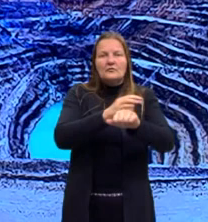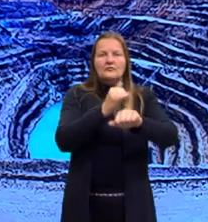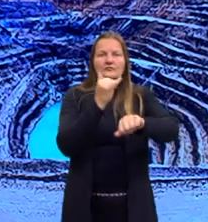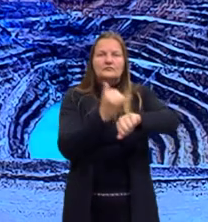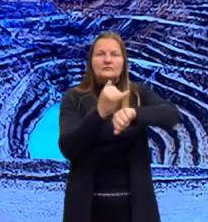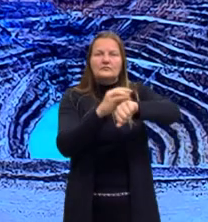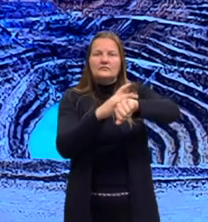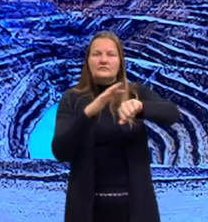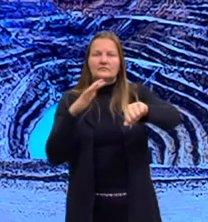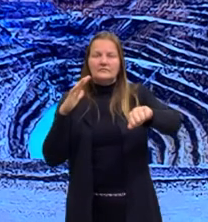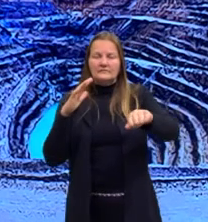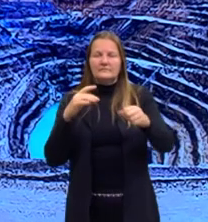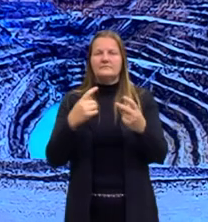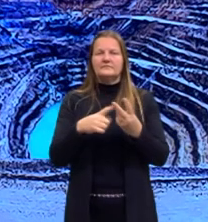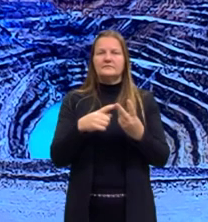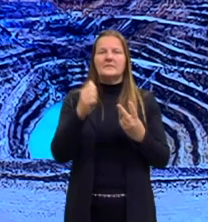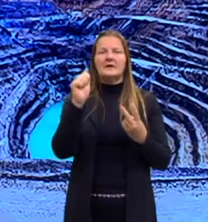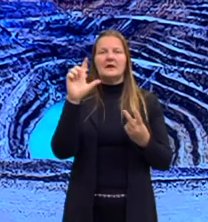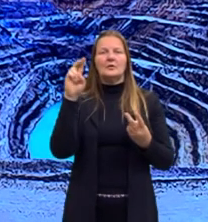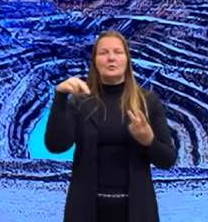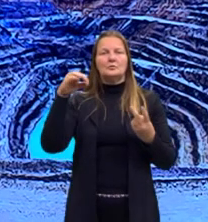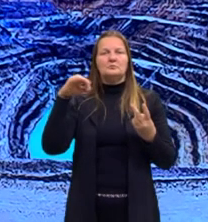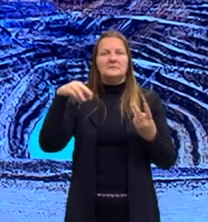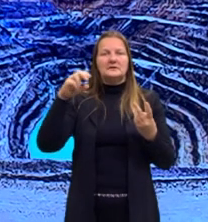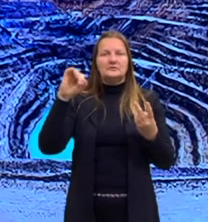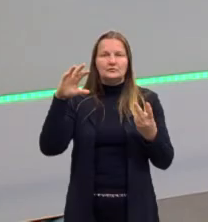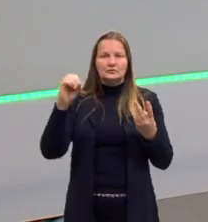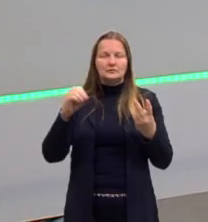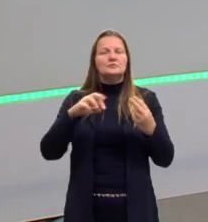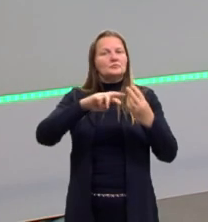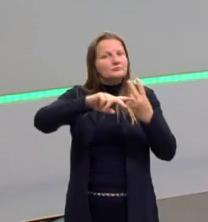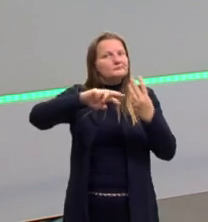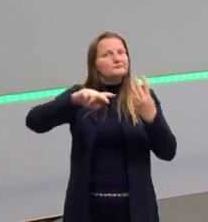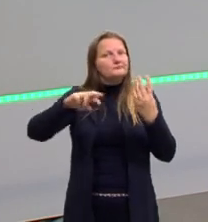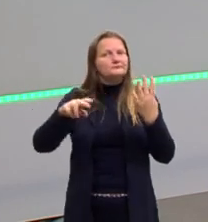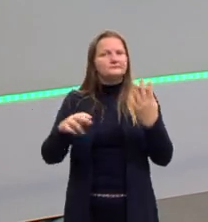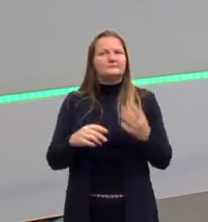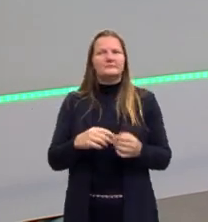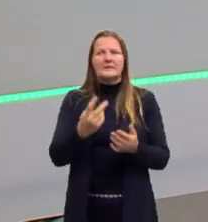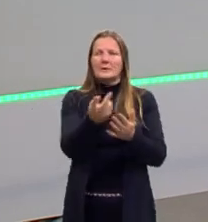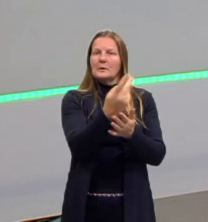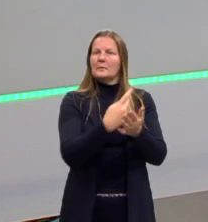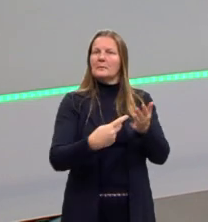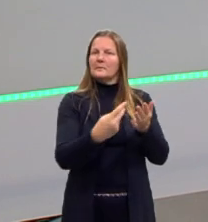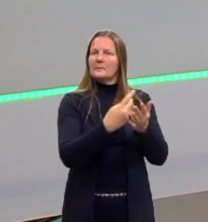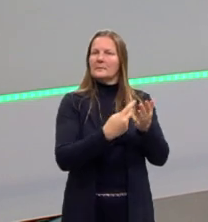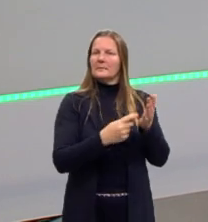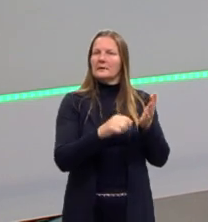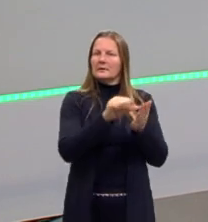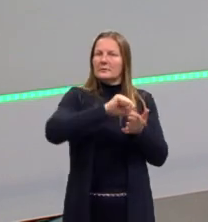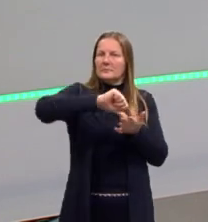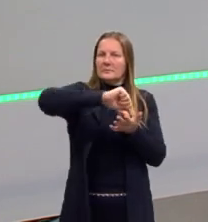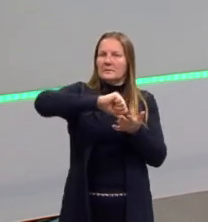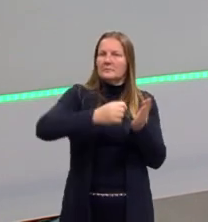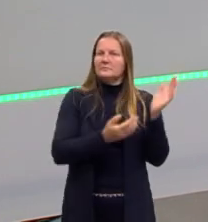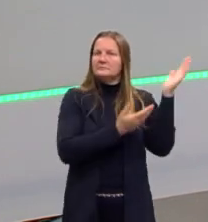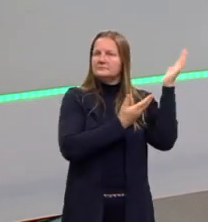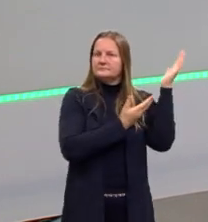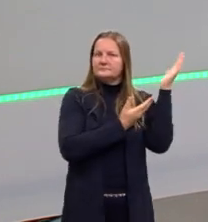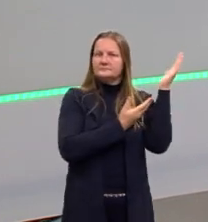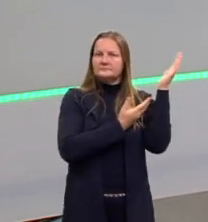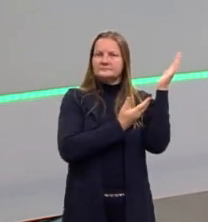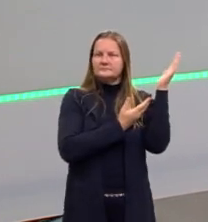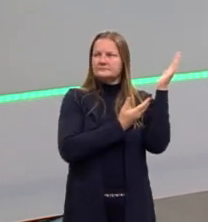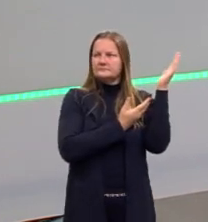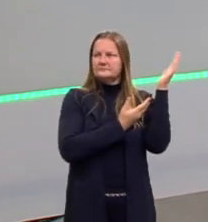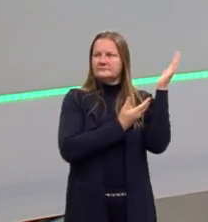tu a gente vai tirar o alumínio Não é esse minério entre outras questões tá esse mapa aqui mostra para vocês as localizações aí